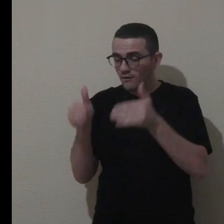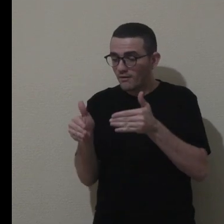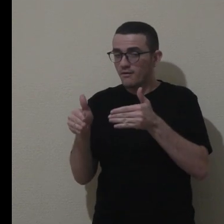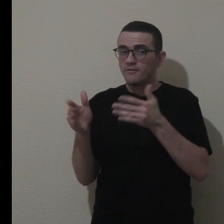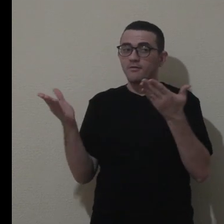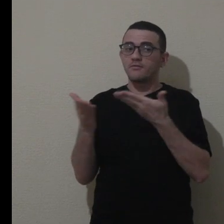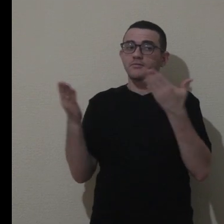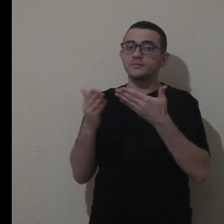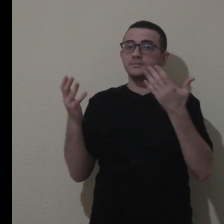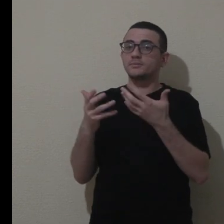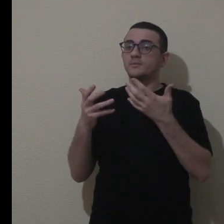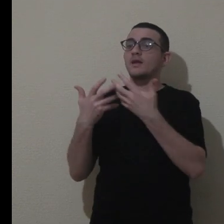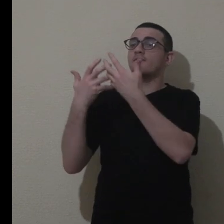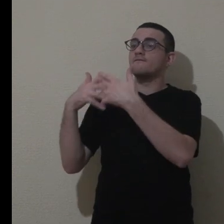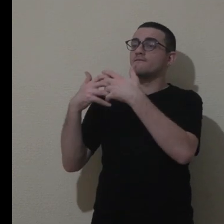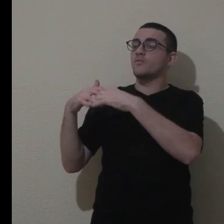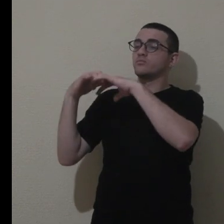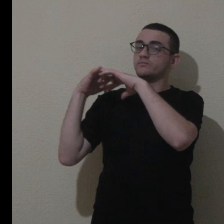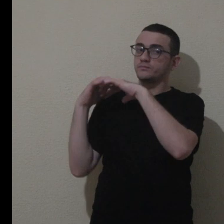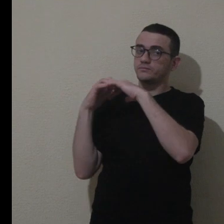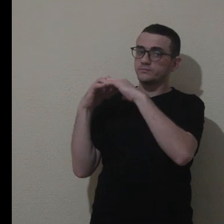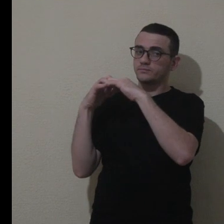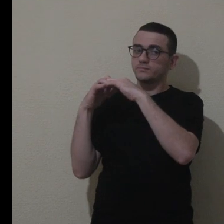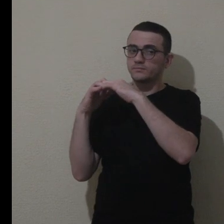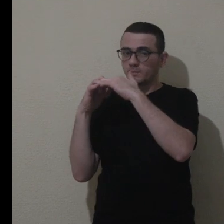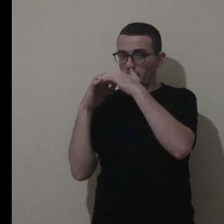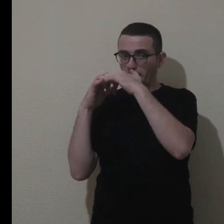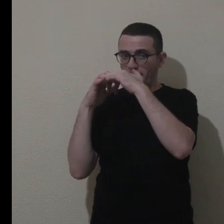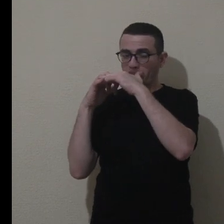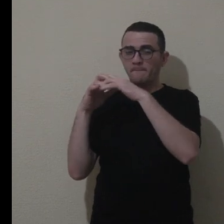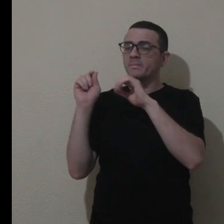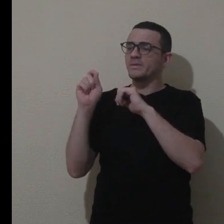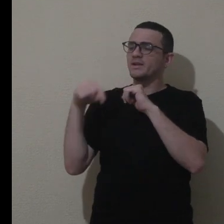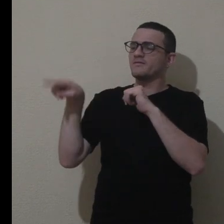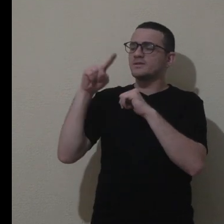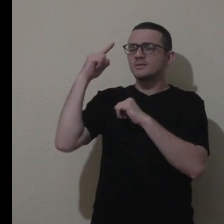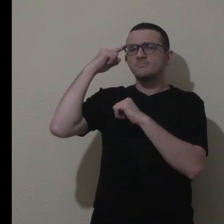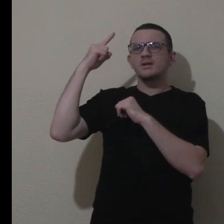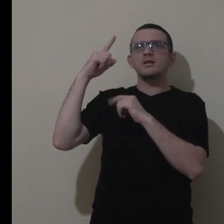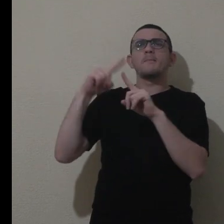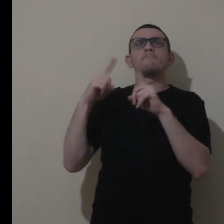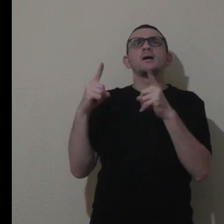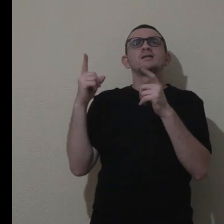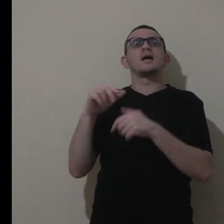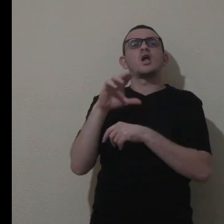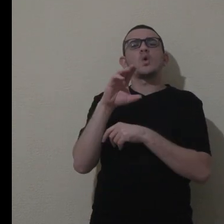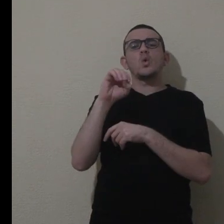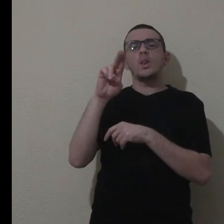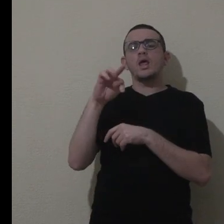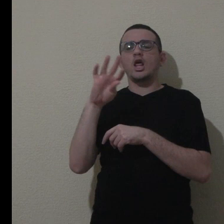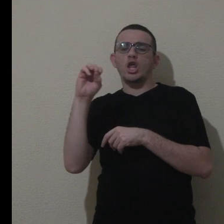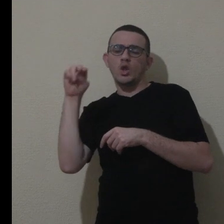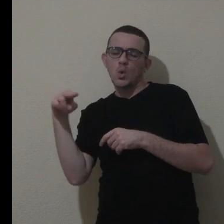questão da função cerebral, né? Que vocês pensam, pô, mas esse pessoal do Conectom